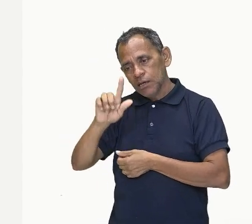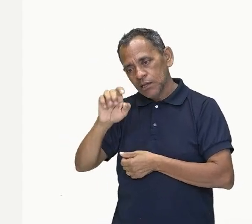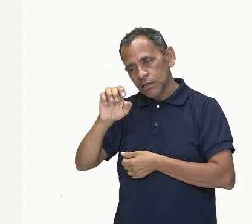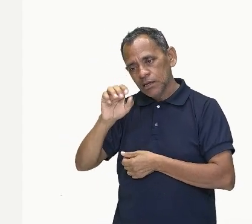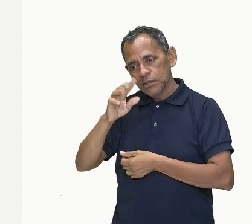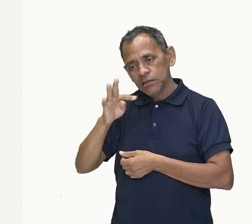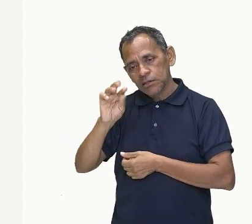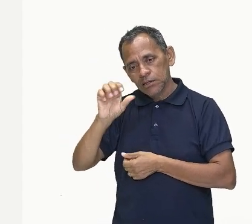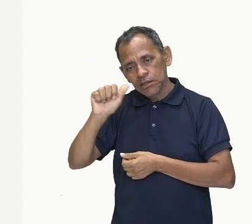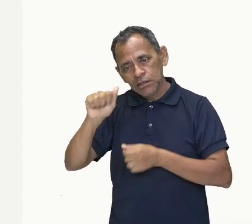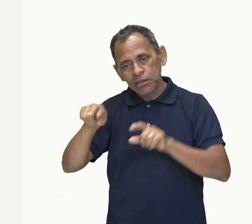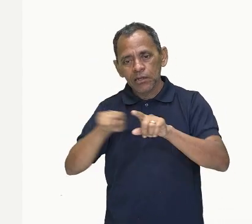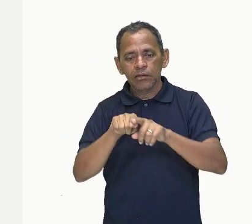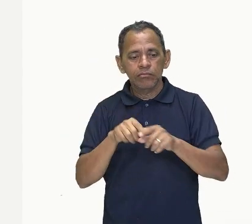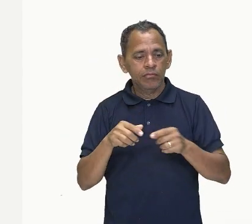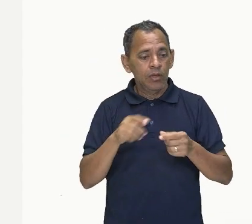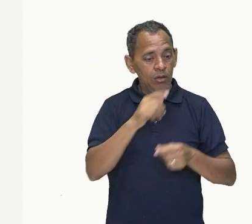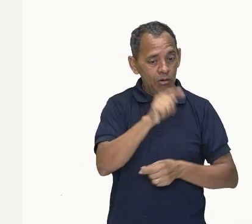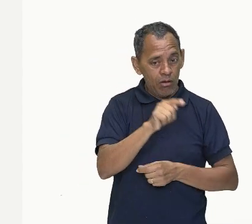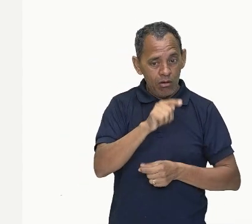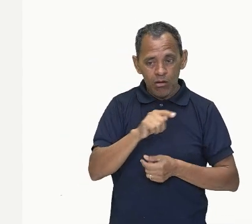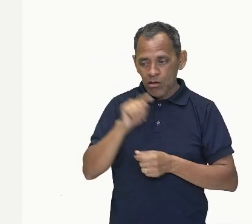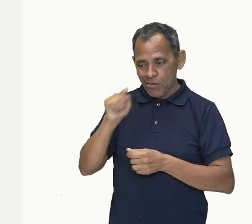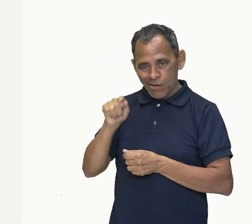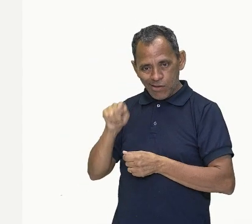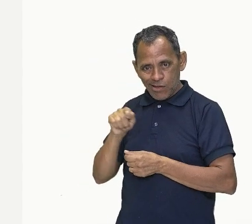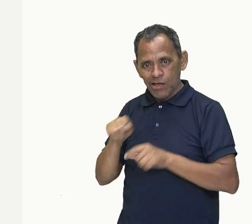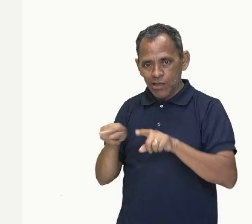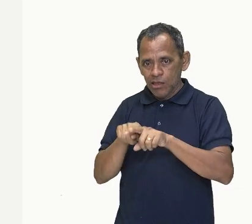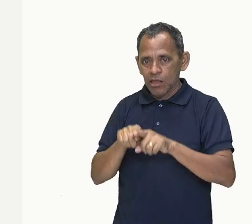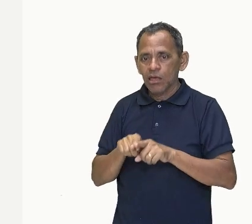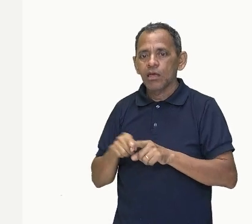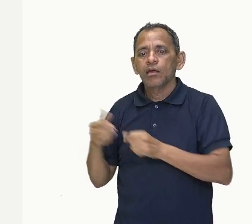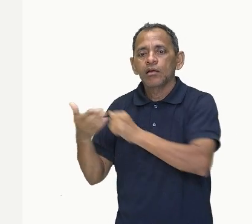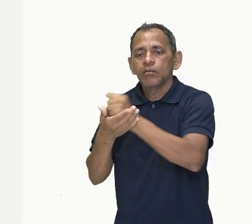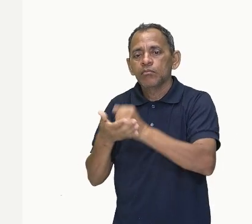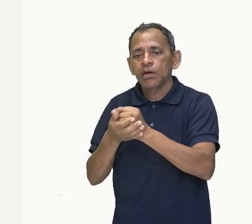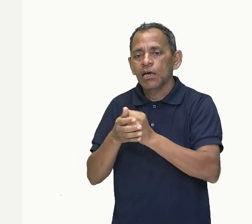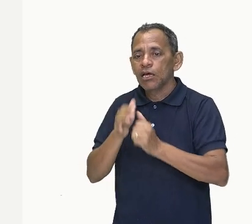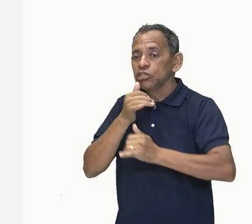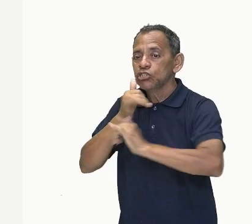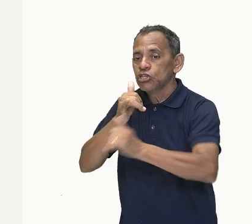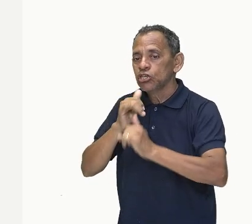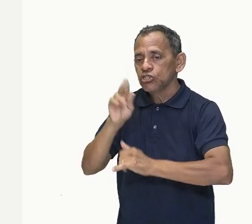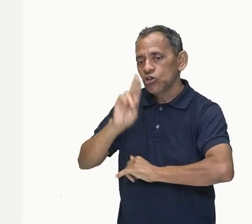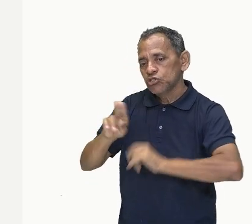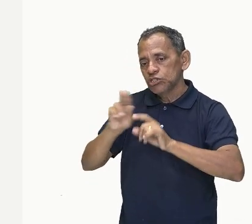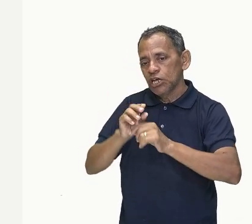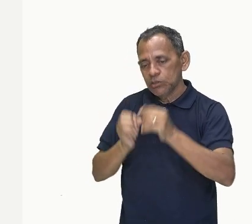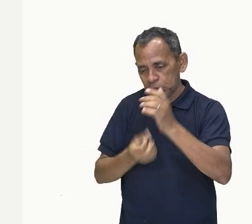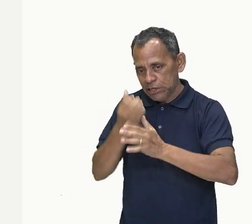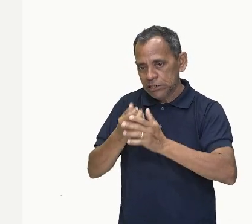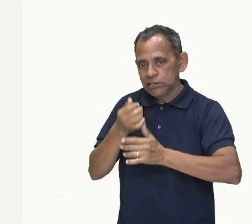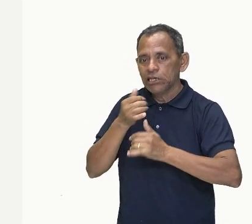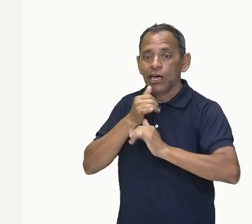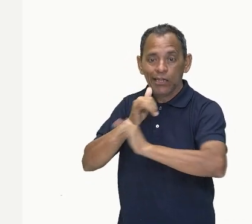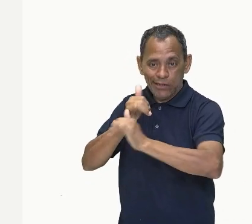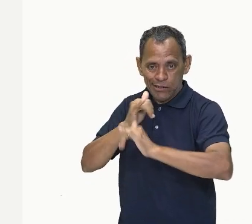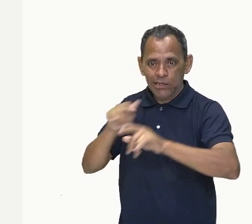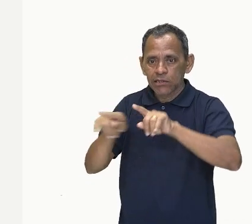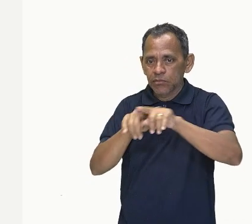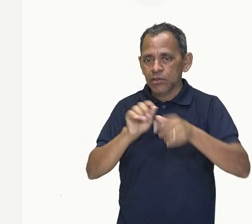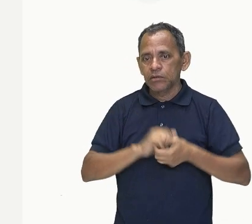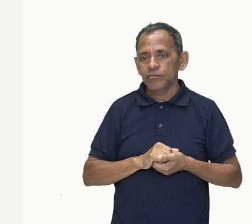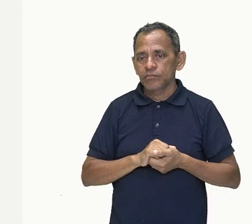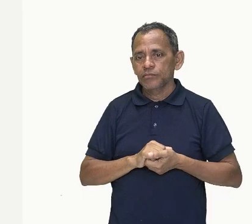A matriz elétrica, ela reúne apenas as fontes de energia utilizadas para gerar energia elétrica. Isso é a